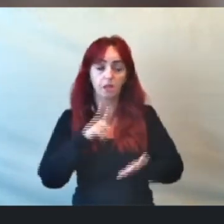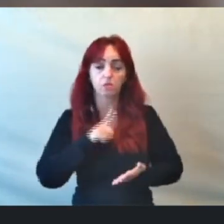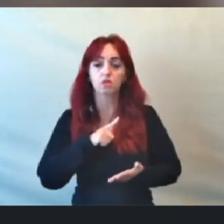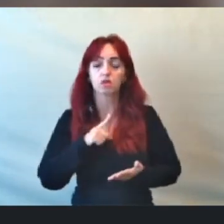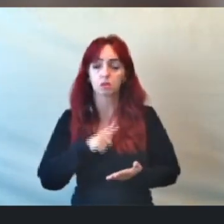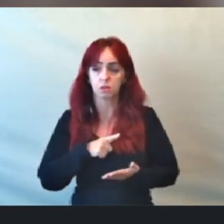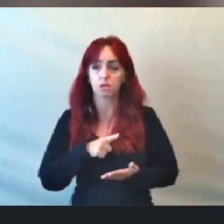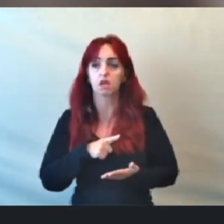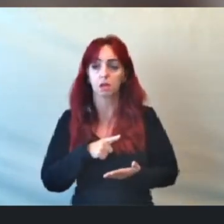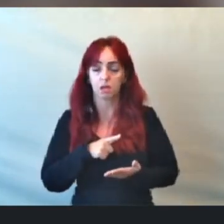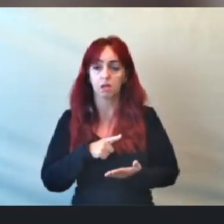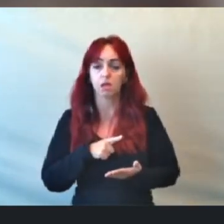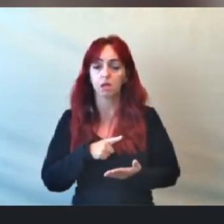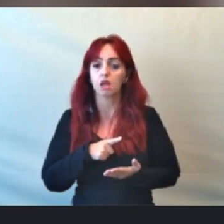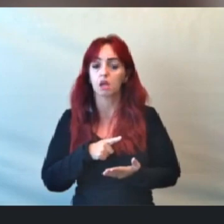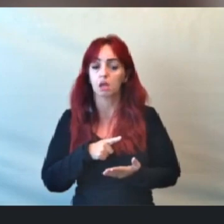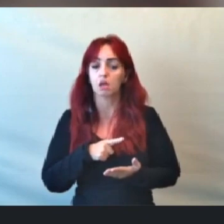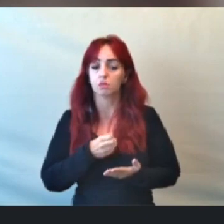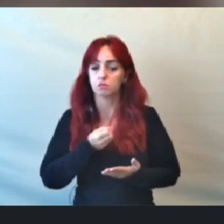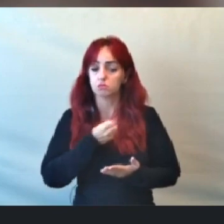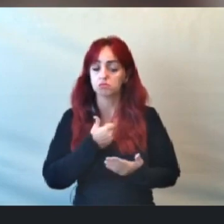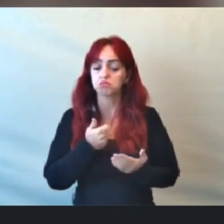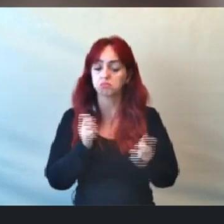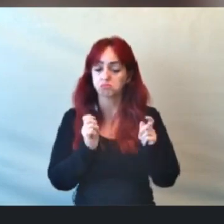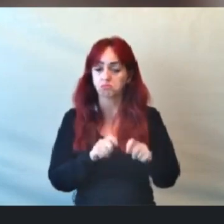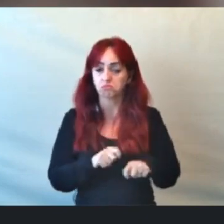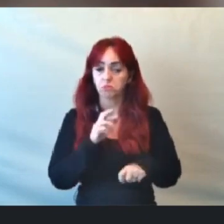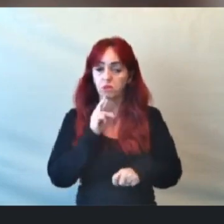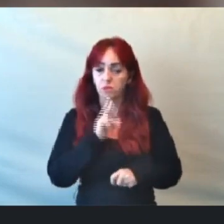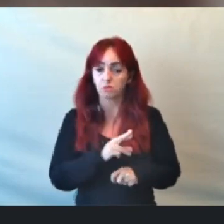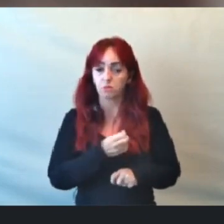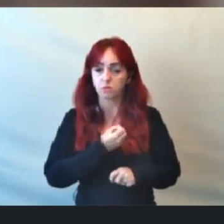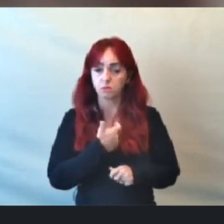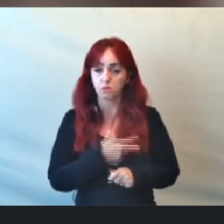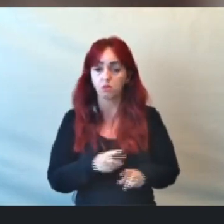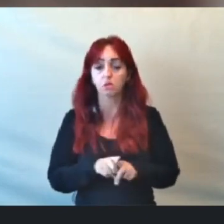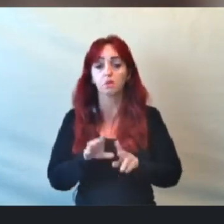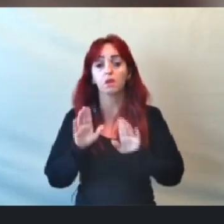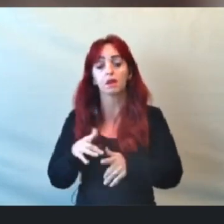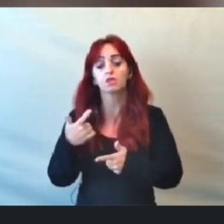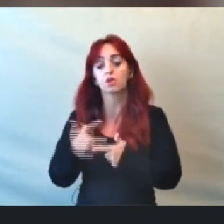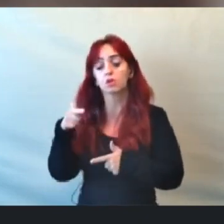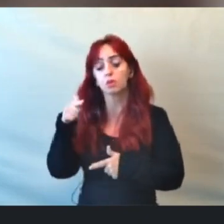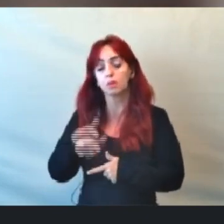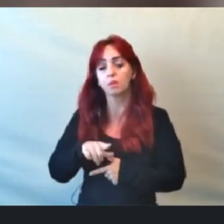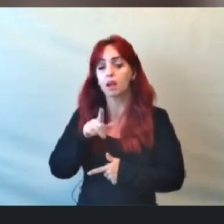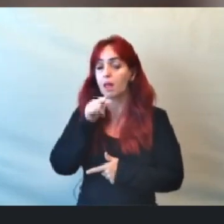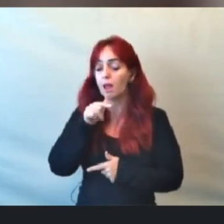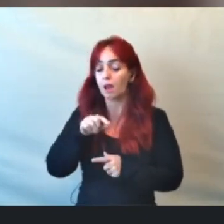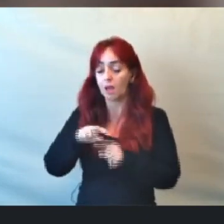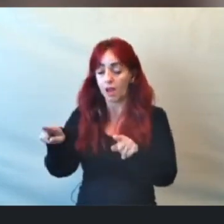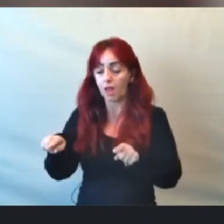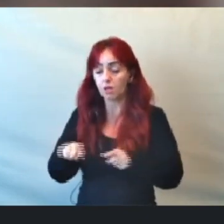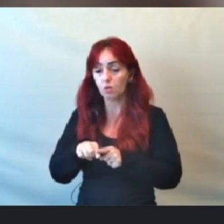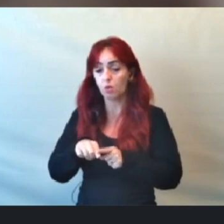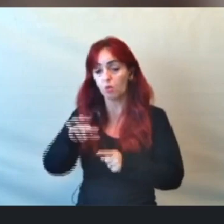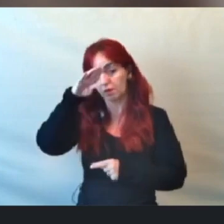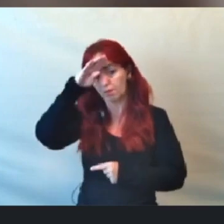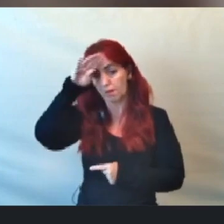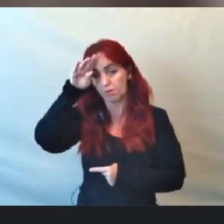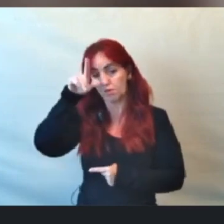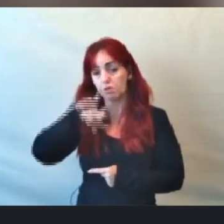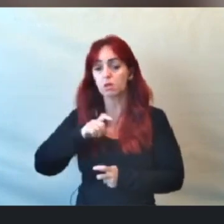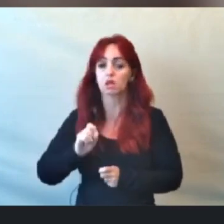problema que ocorre na Pampulha é que ao mesmo tempo que está sendo aplicado esse